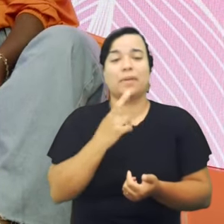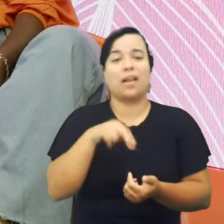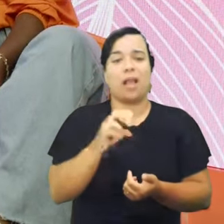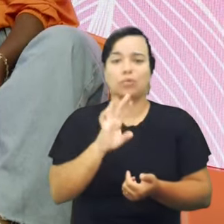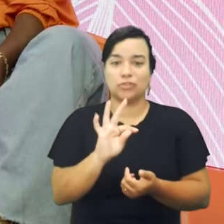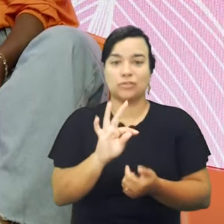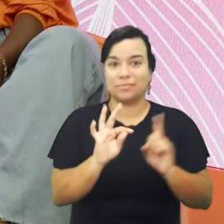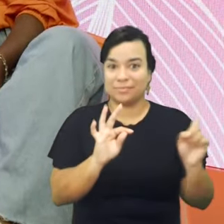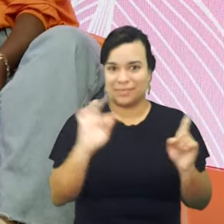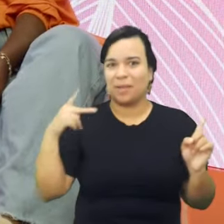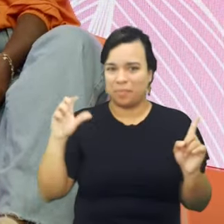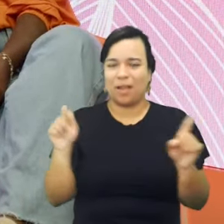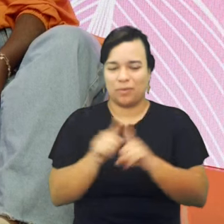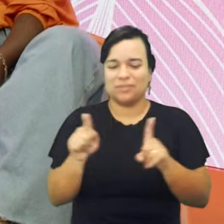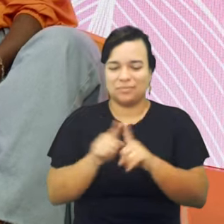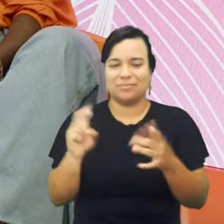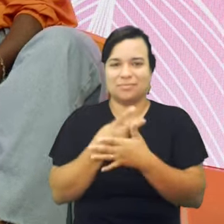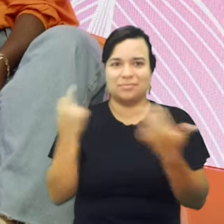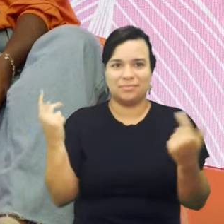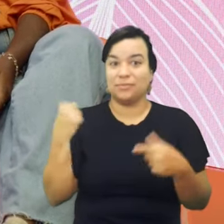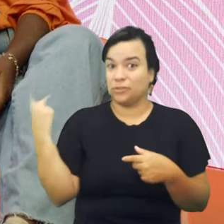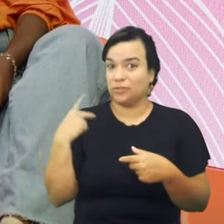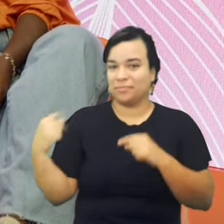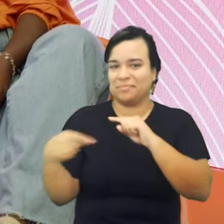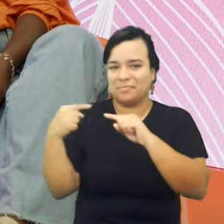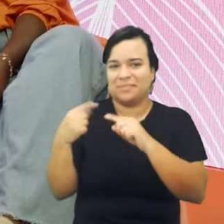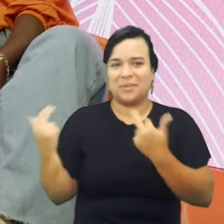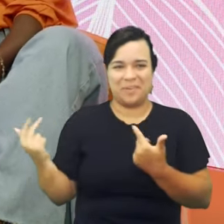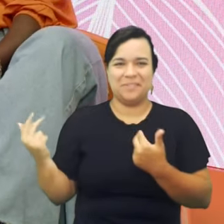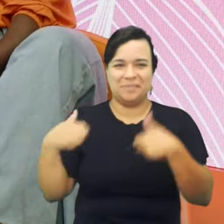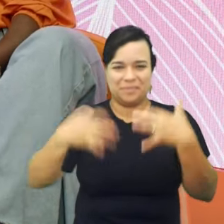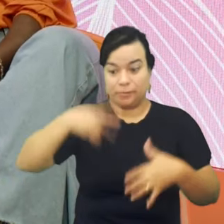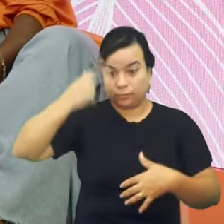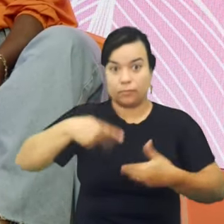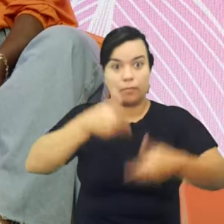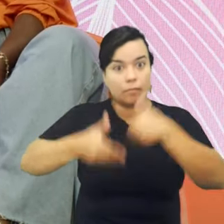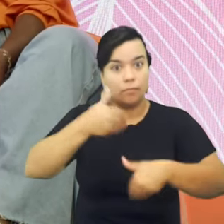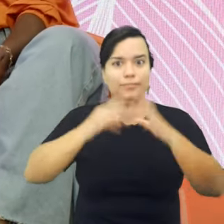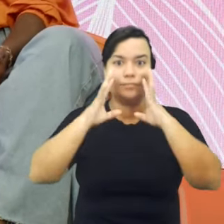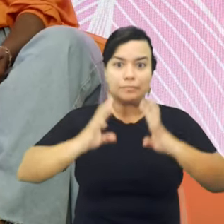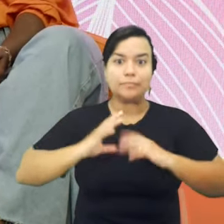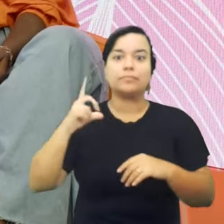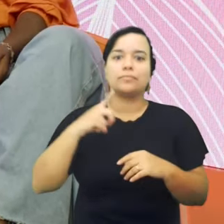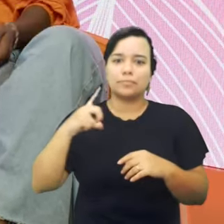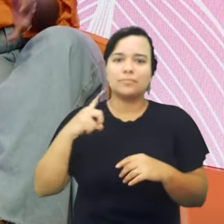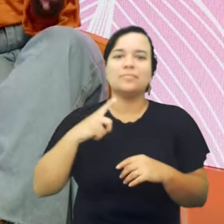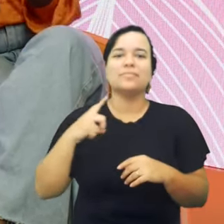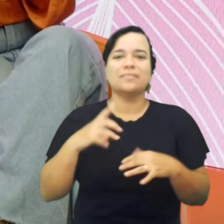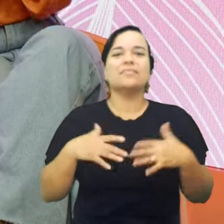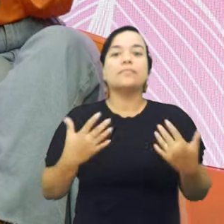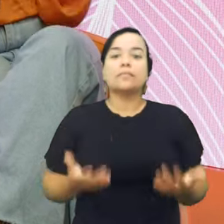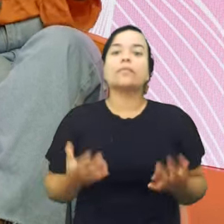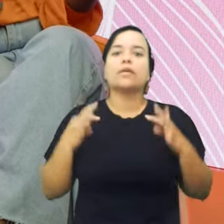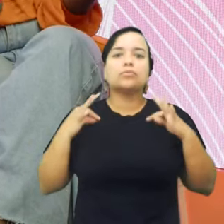Porque eu e a Paula, até a gente está muito conectada na questão de propósito, de falar de autocuidado, de falar de olhar para si. Então, quando,